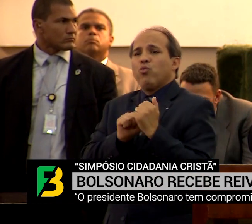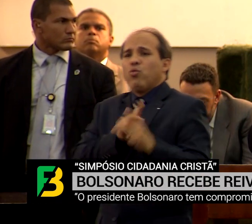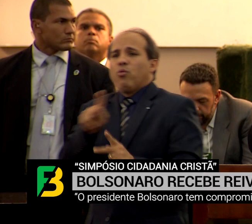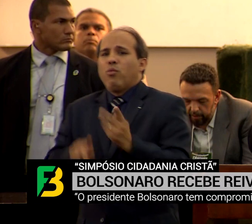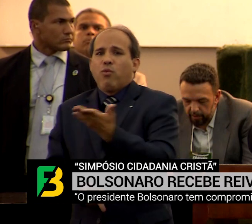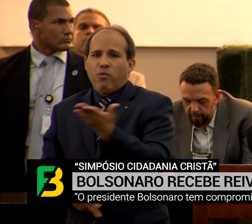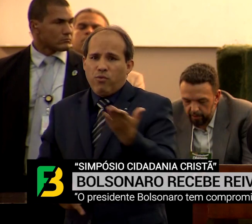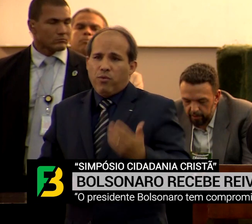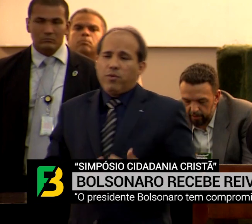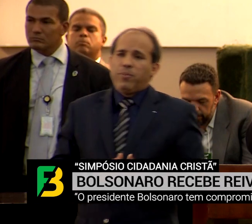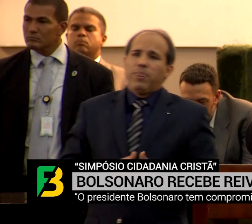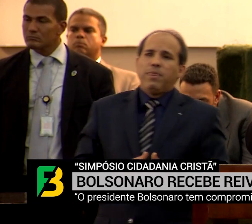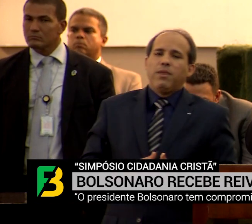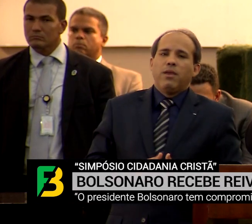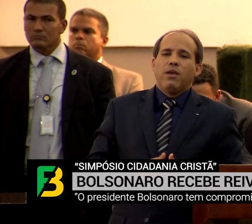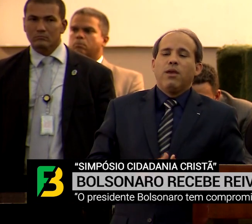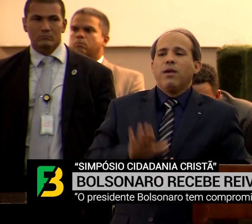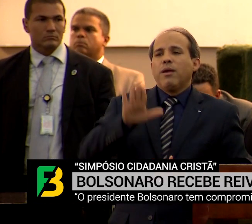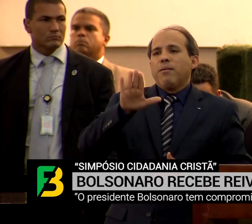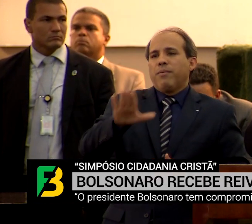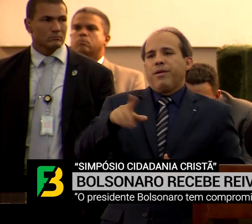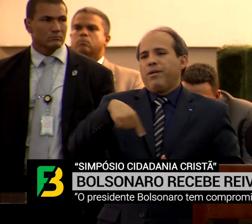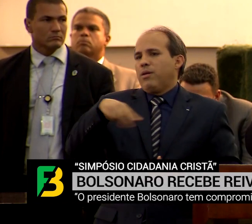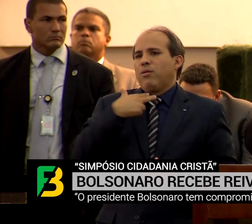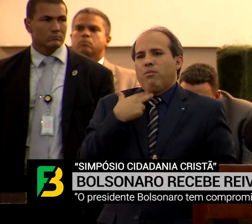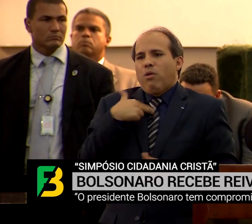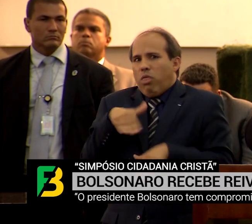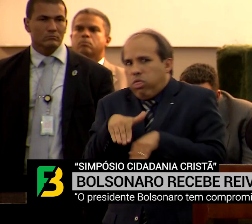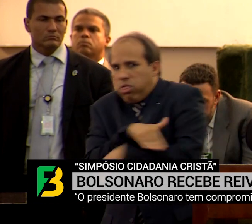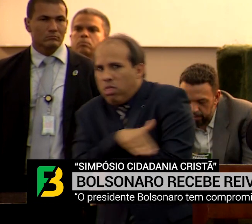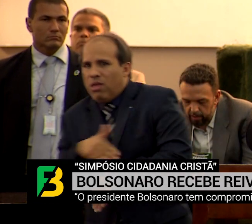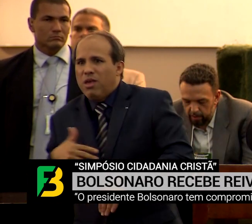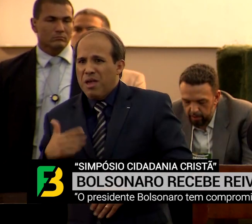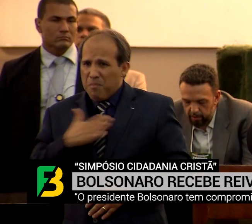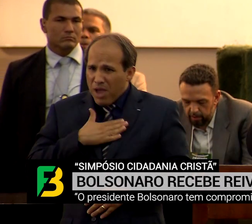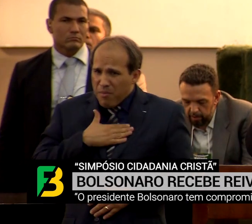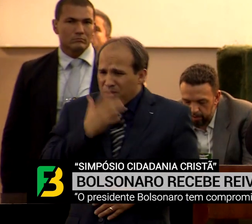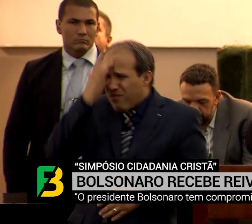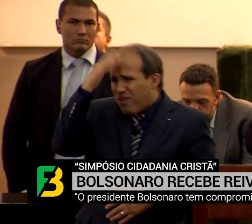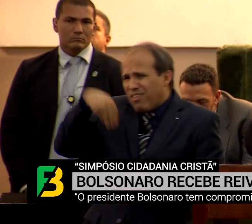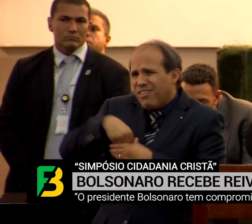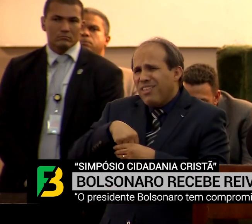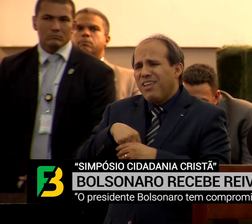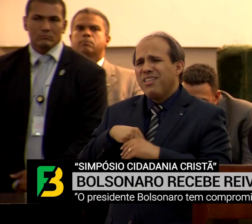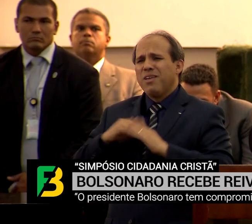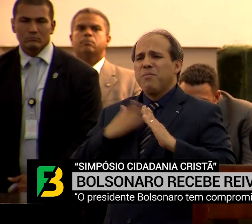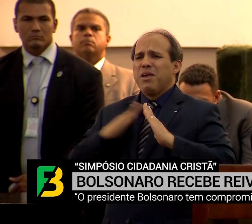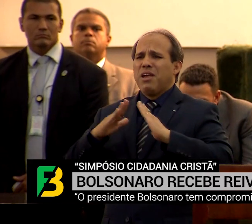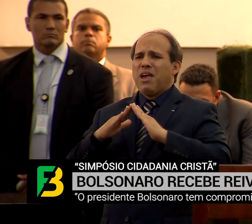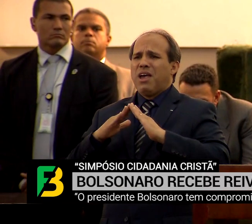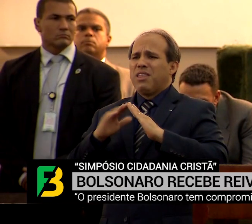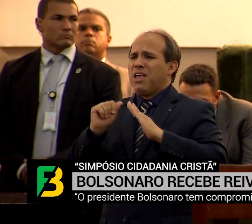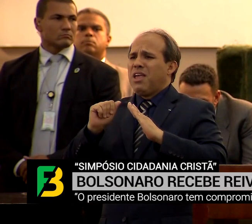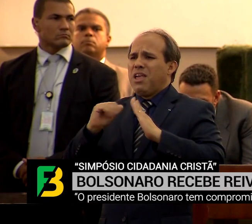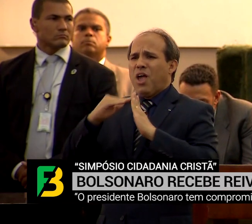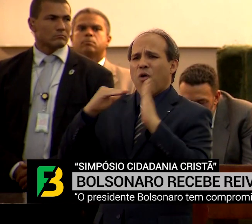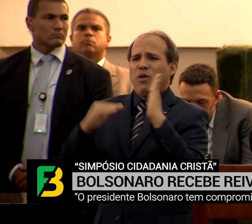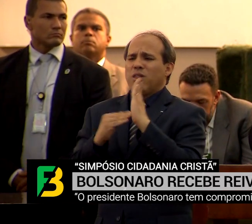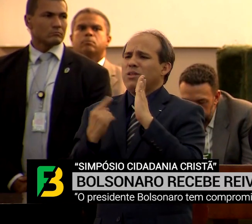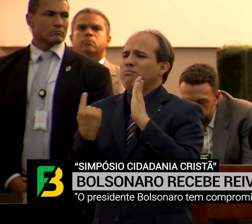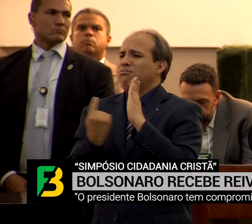Agora, a gente não pode se acovardar. Para mim é muito fácil ficar dentro do Palácio do Alvorada. Tem tudo